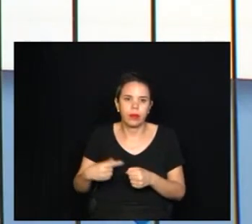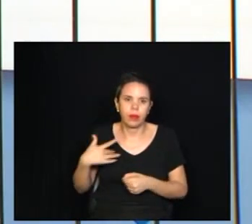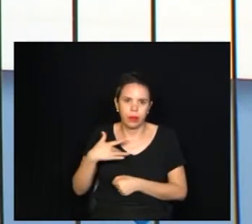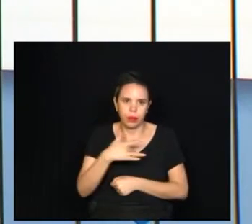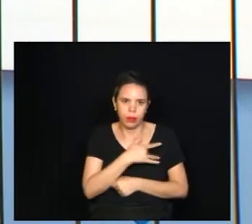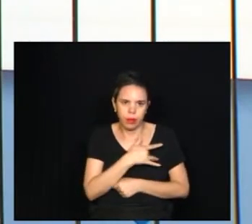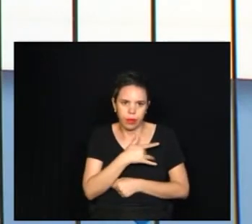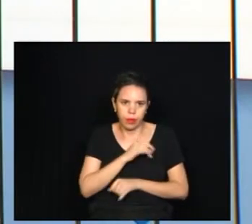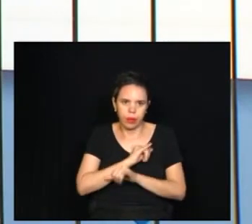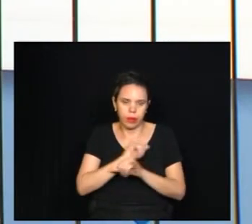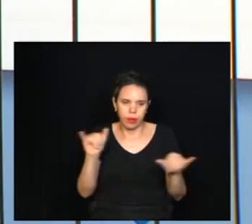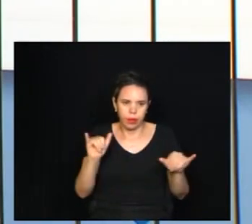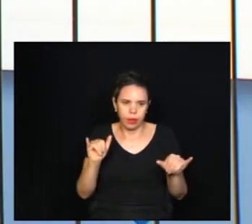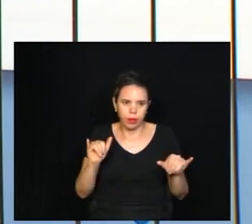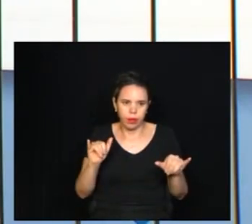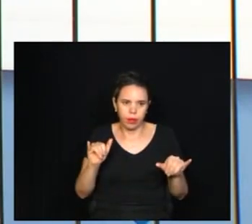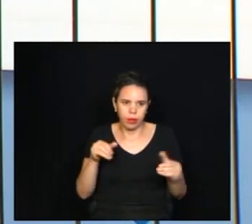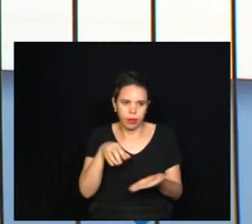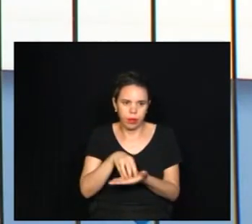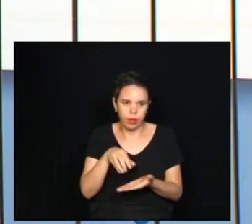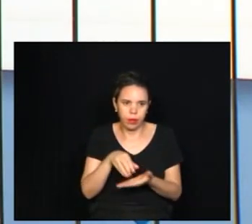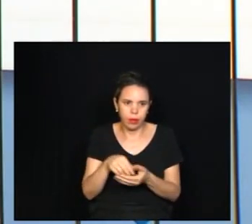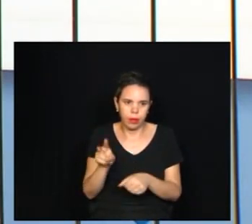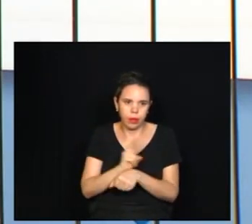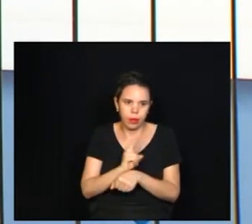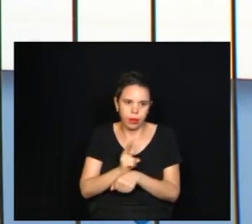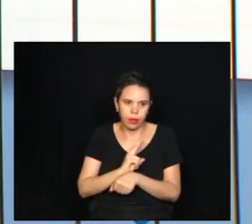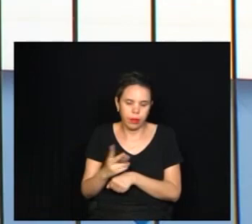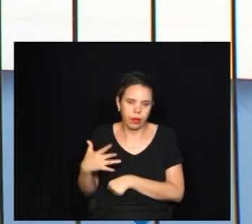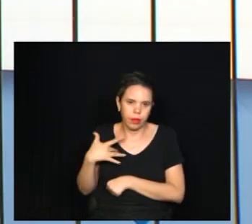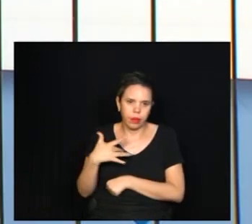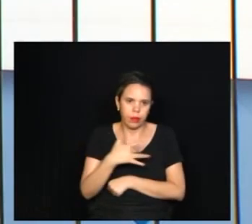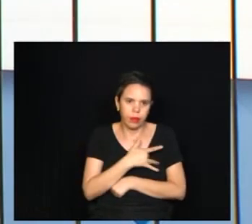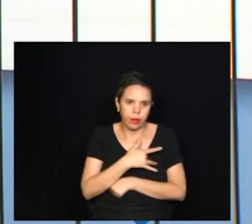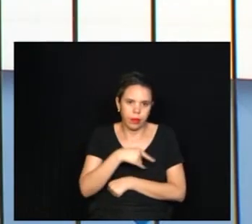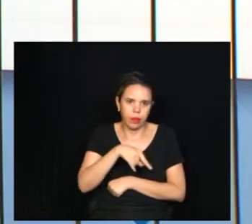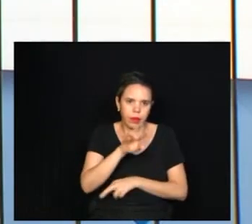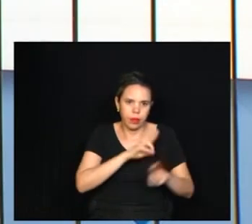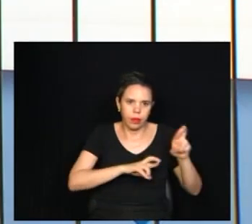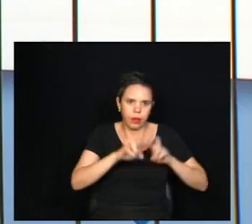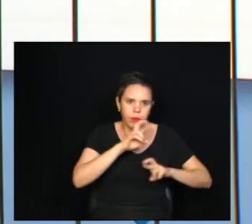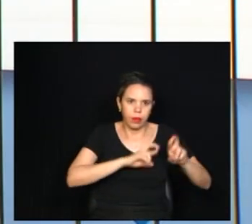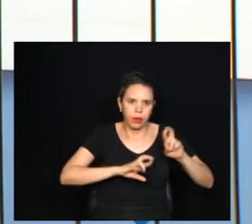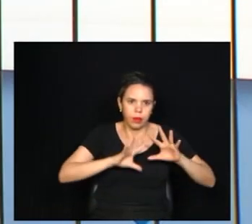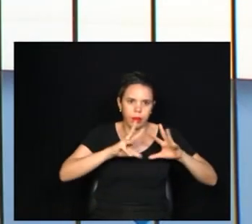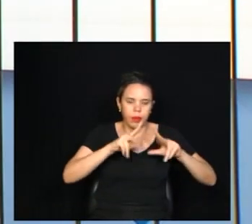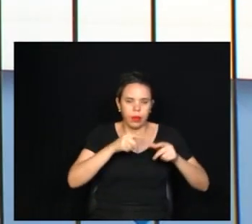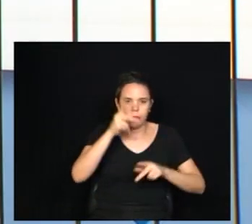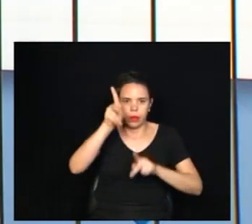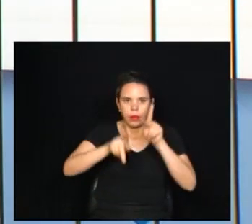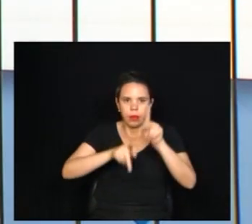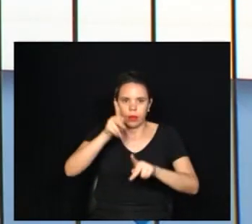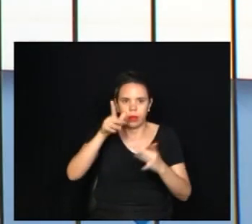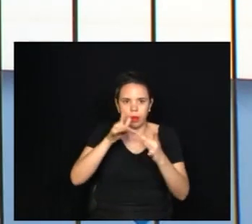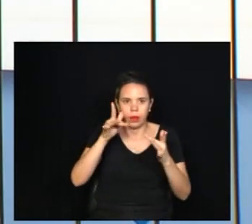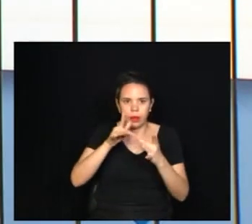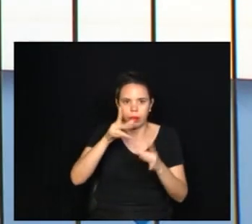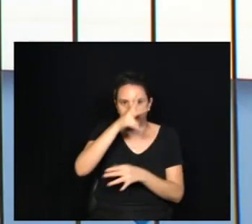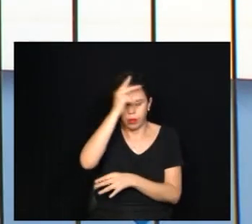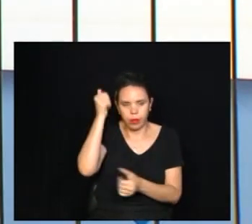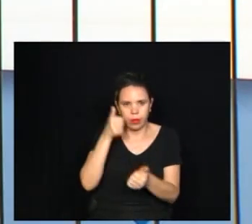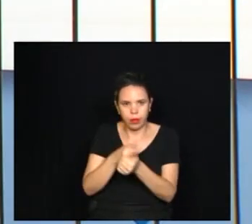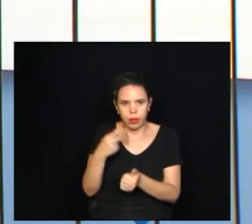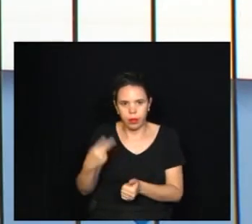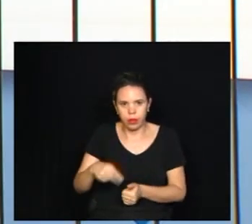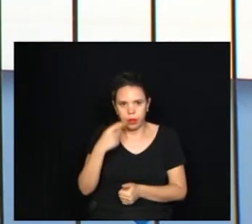Saúde informa que o Departamento de Vigilância em Saúde vai monitorar todas as pessoas que tiveram contato próximo